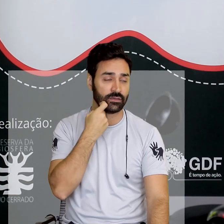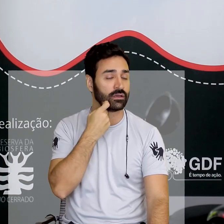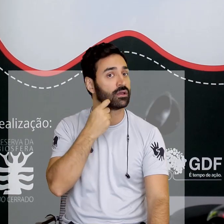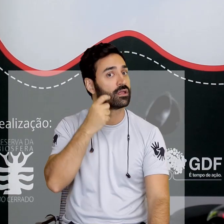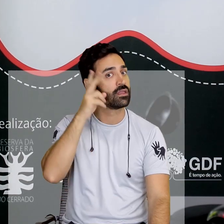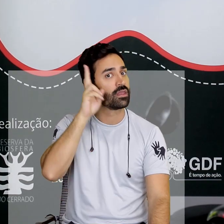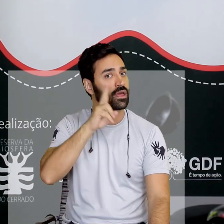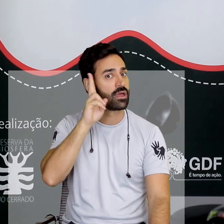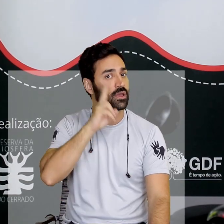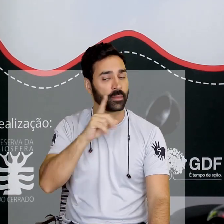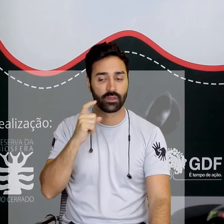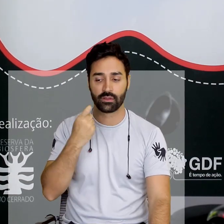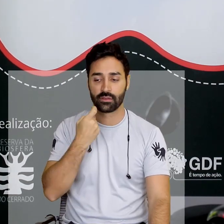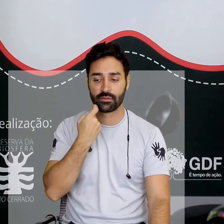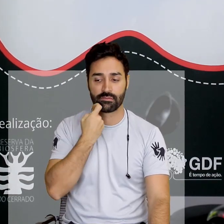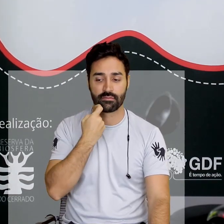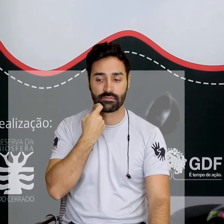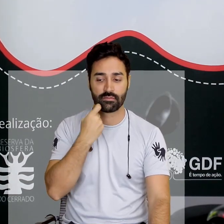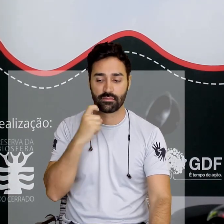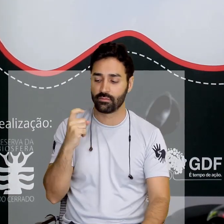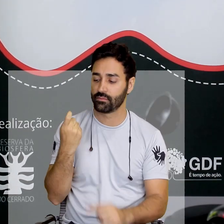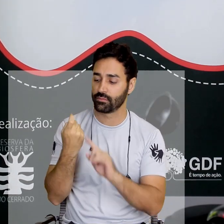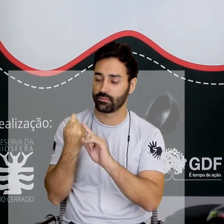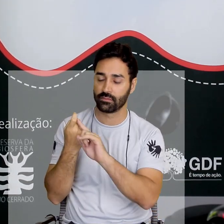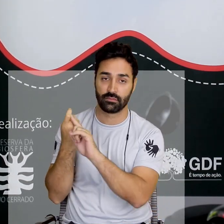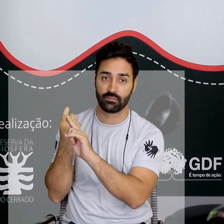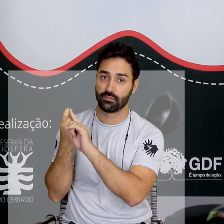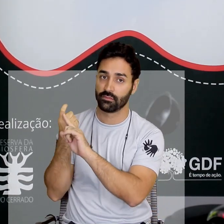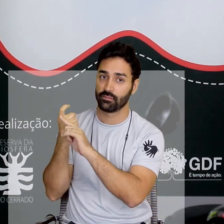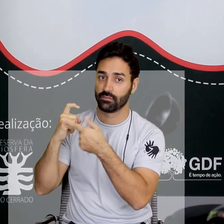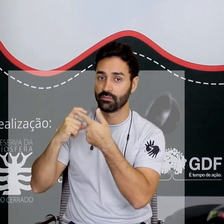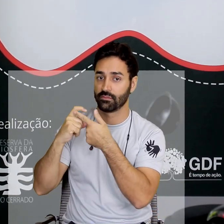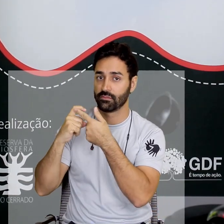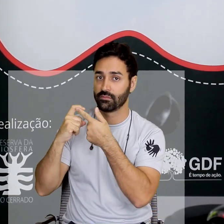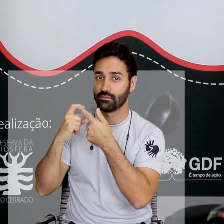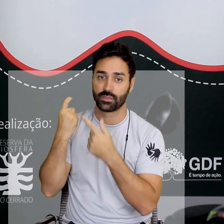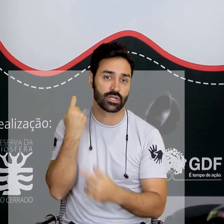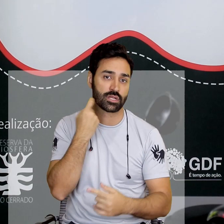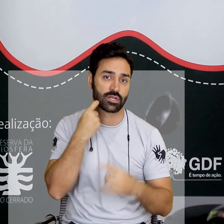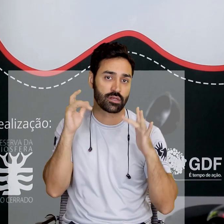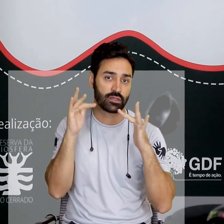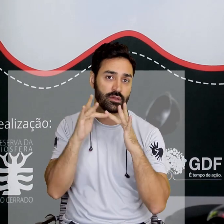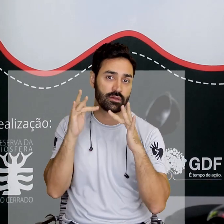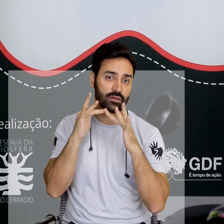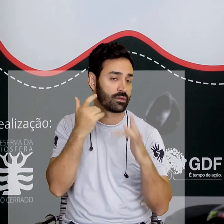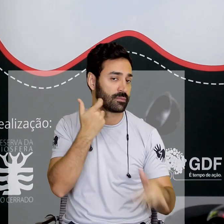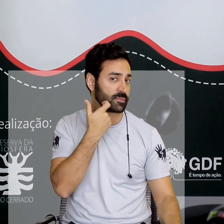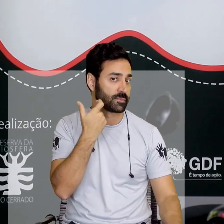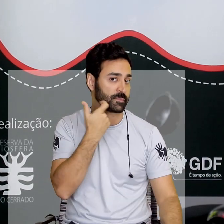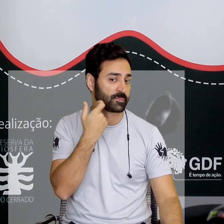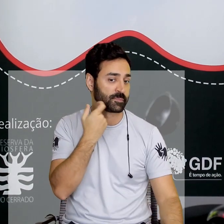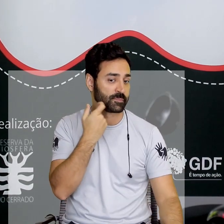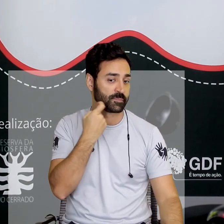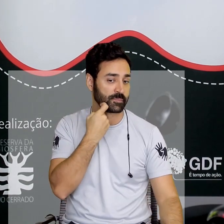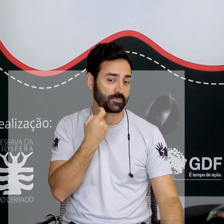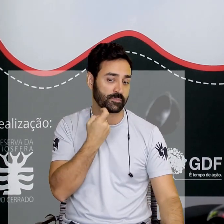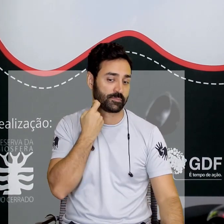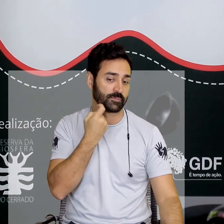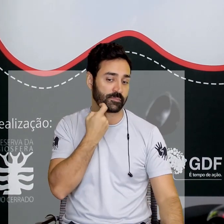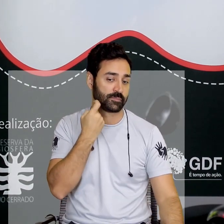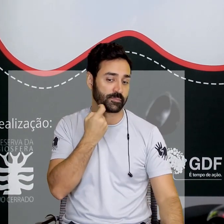o que encosta no queixo é a parte de dentro do dedo, tá? Ele fica para trás, isso